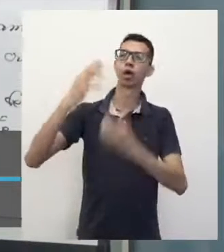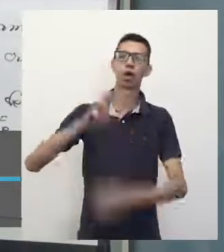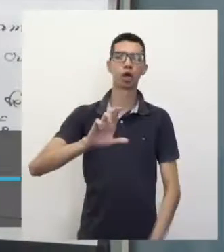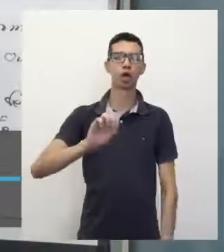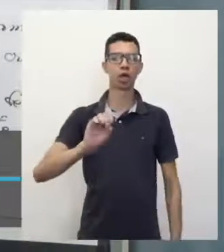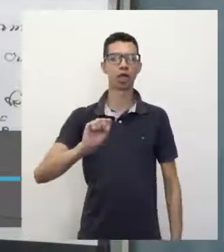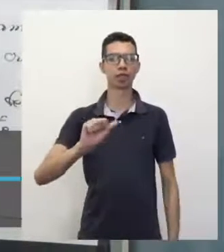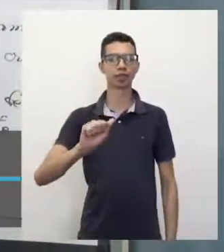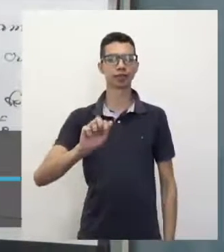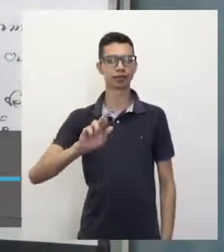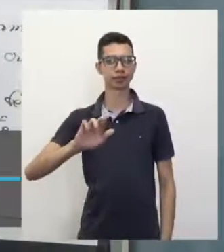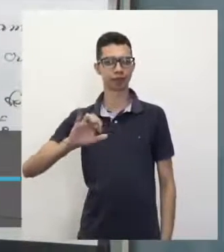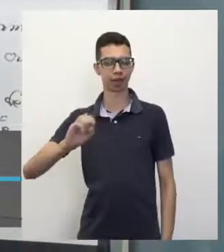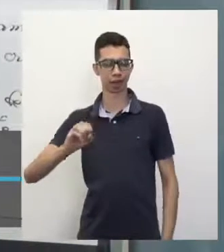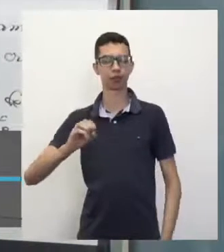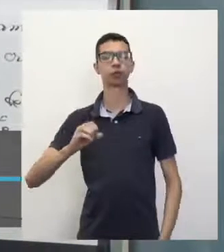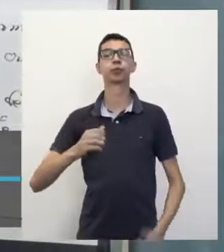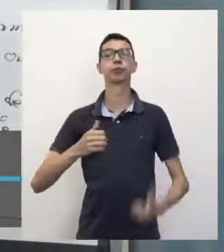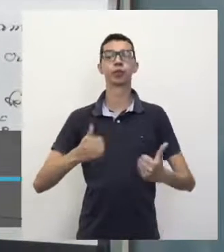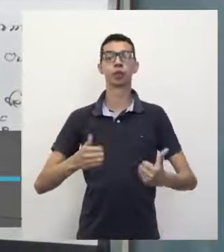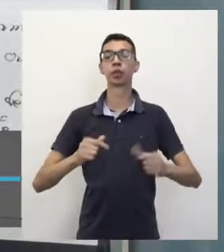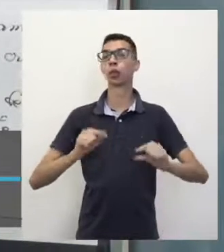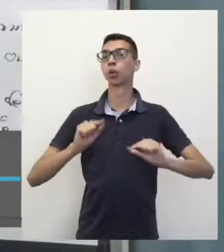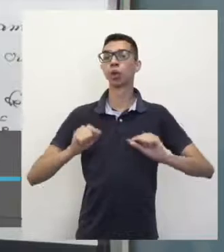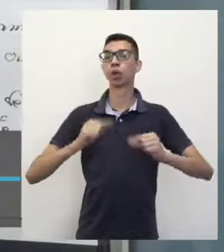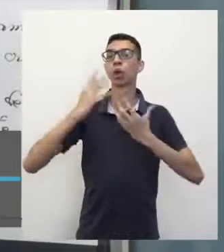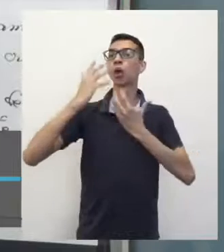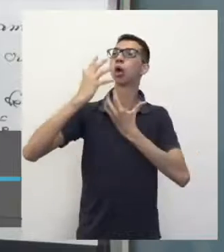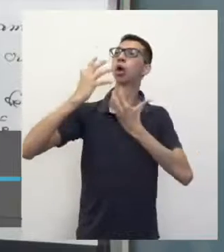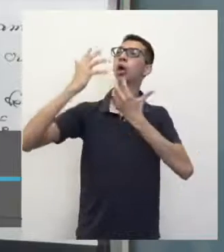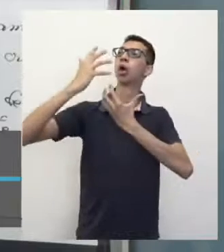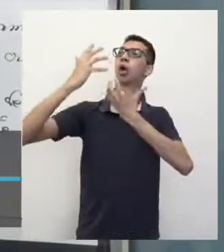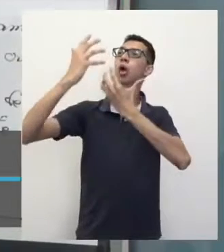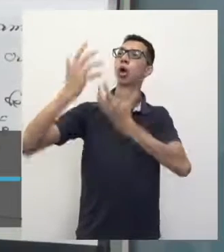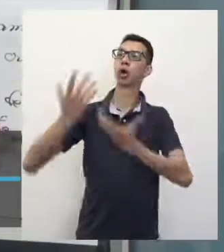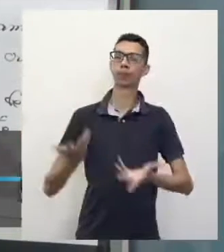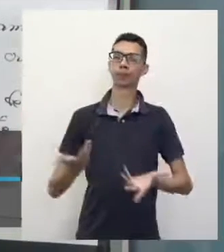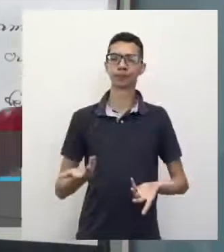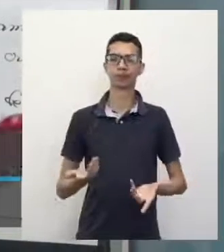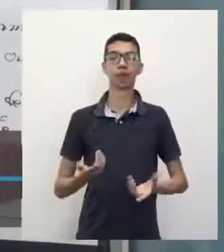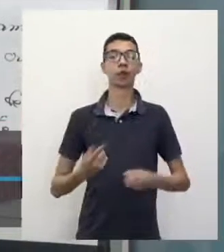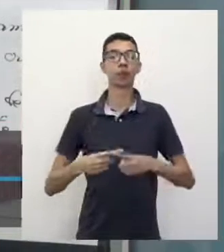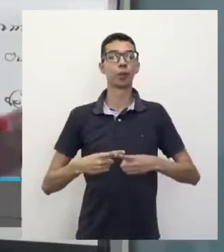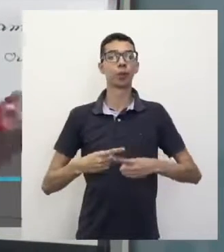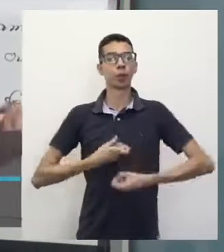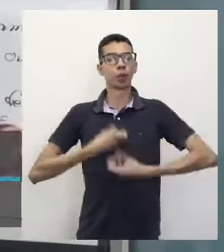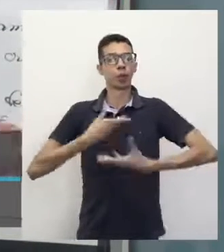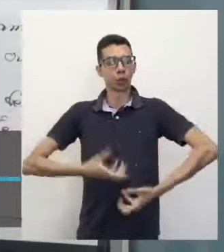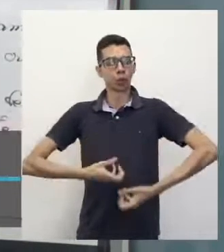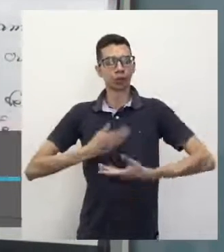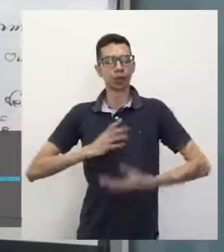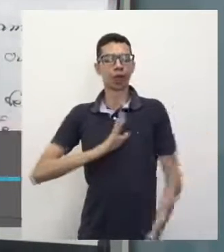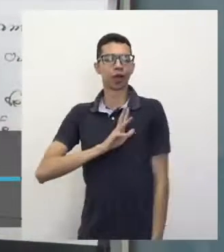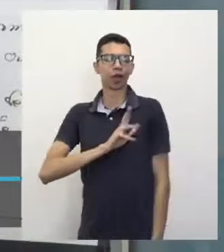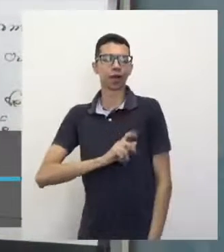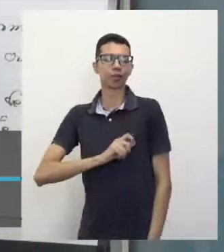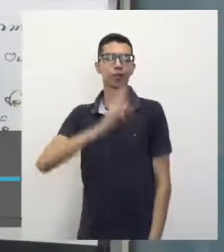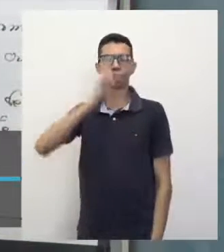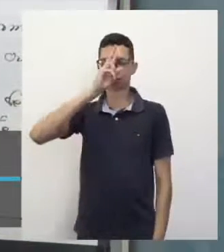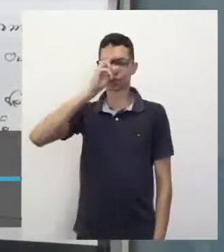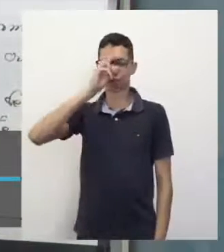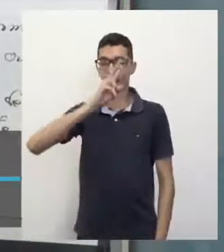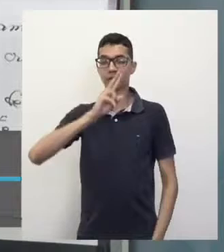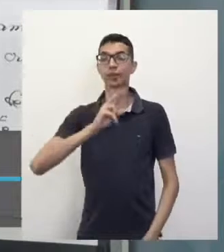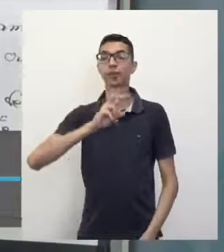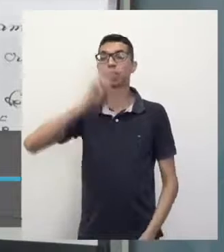tá? Então, a ópera é a Aida, tá certo? Que conta uma história de amor no Antigo Egito. Então, a gente vai ver aí